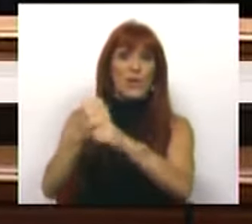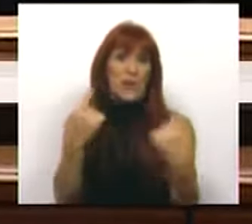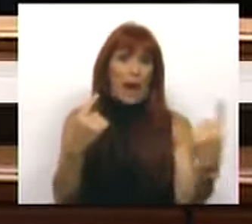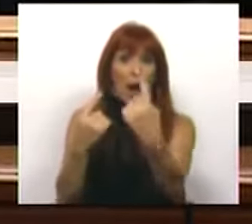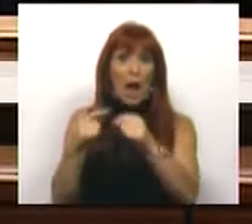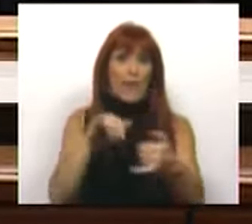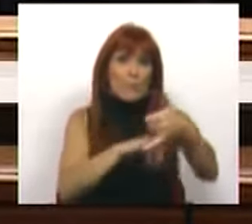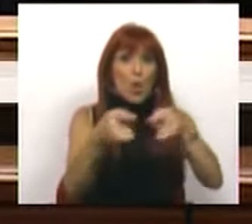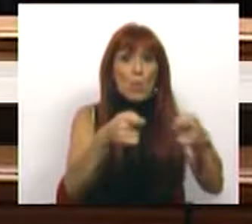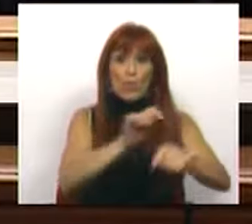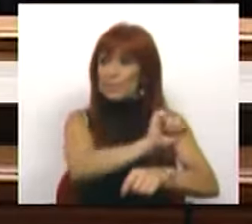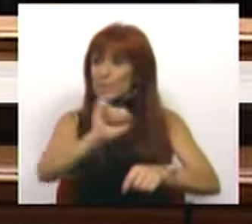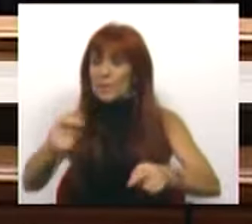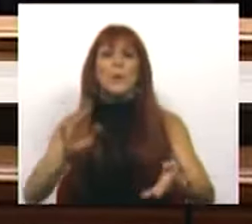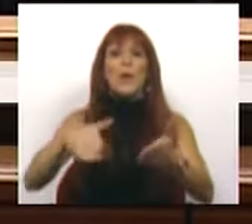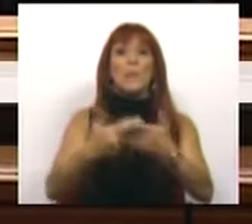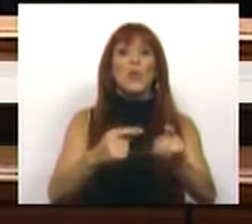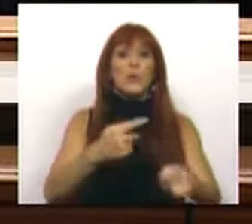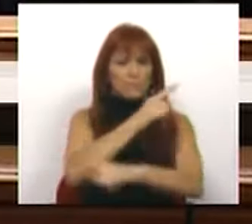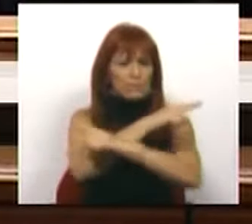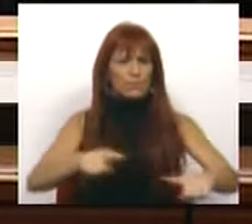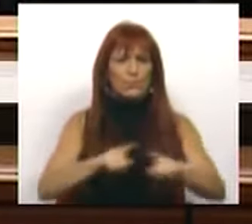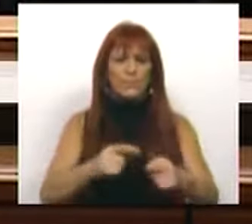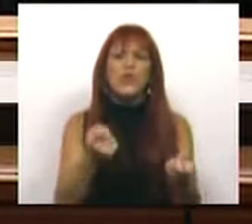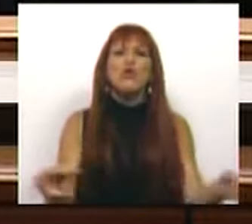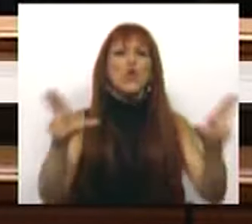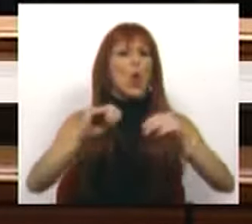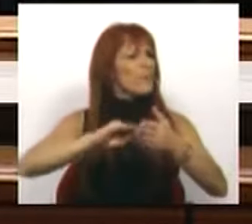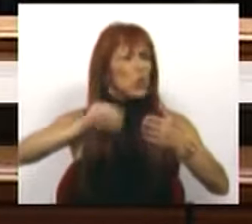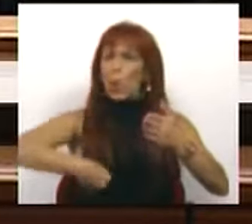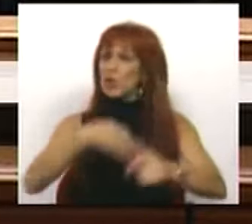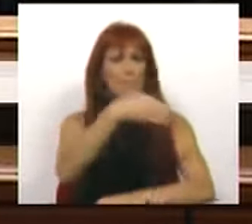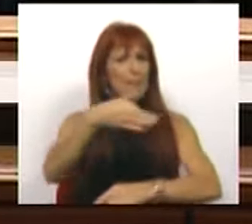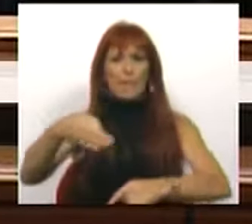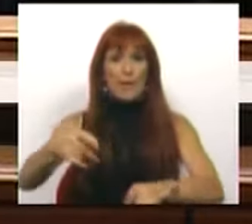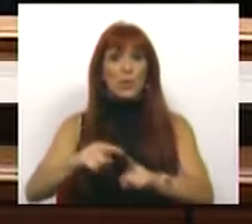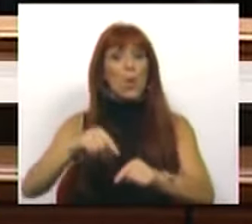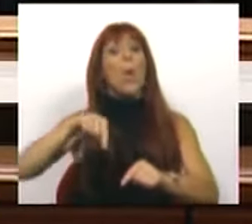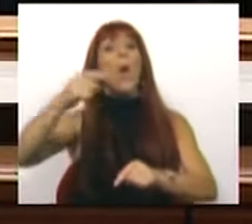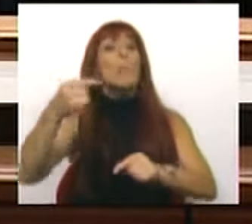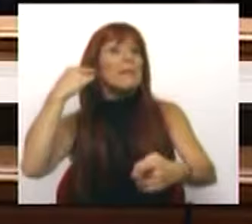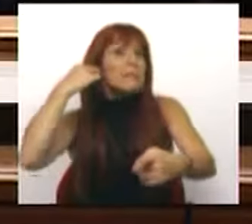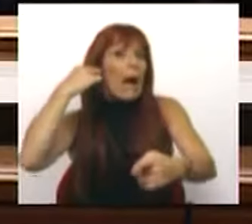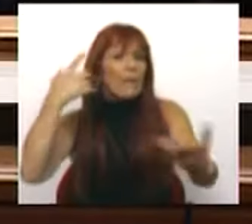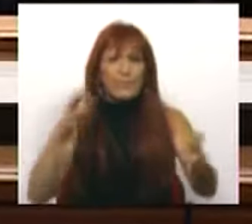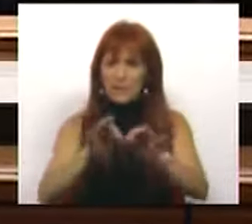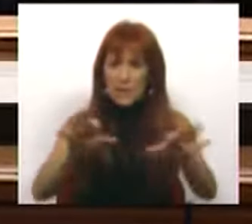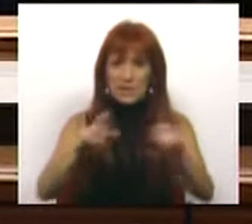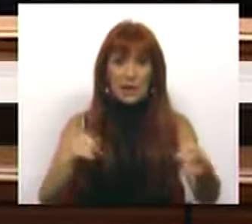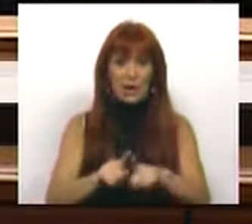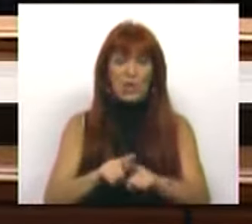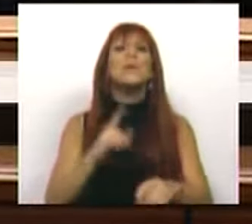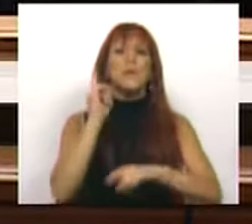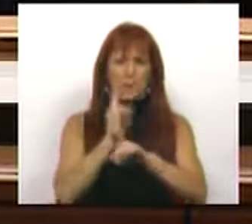cada concessionária. Propõe-se ainda que fique vedada a renovação de contratos de PPPs que venham a caducar, bem como que